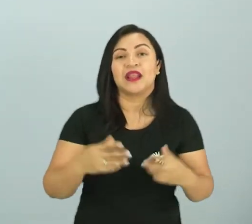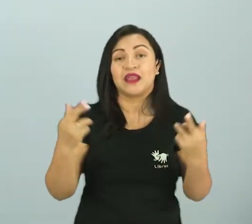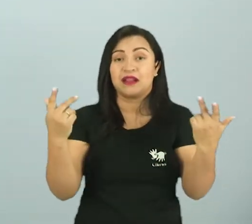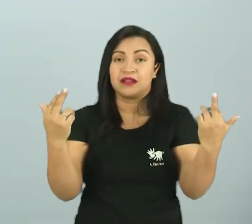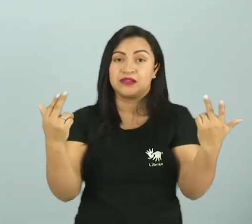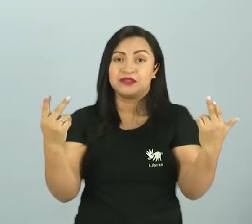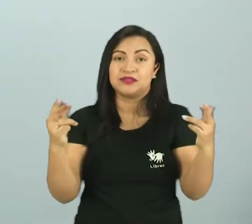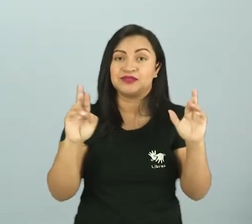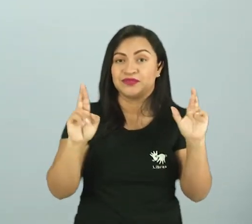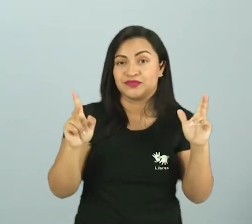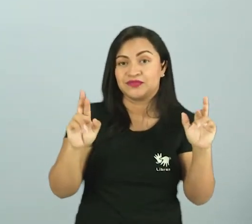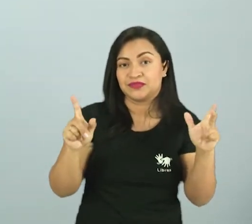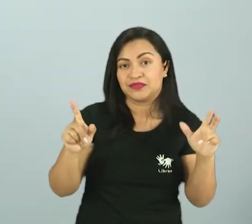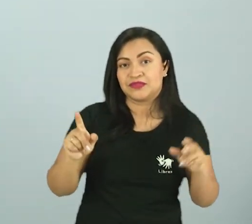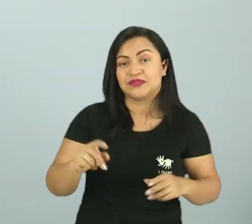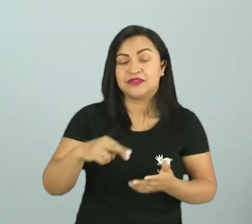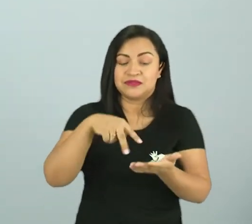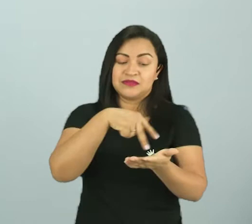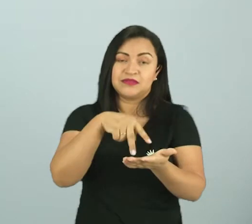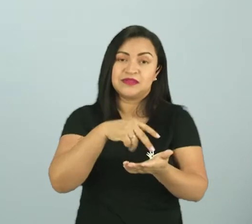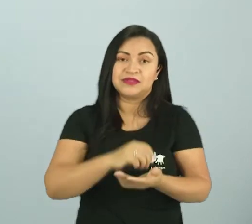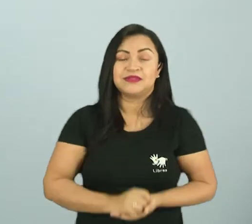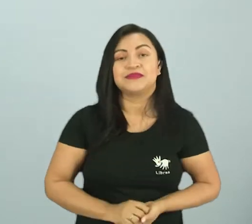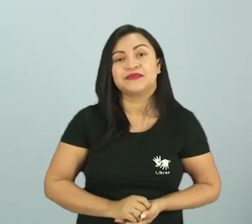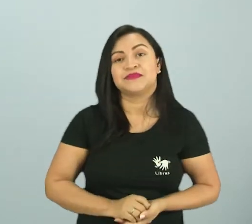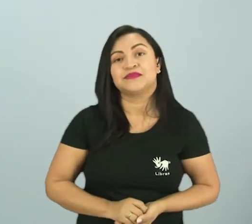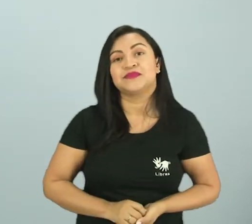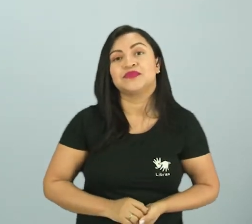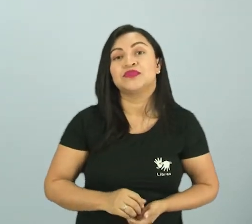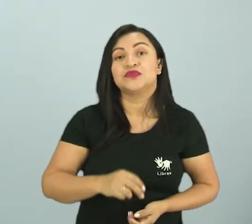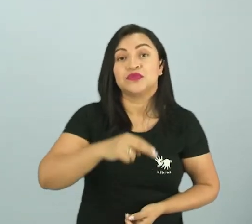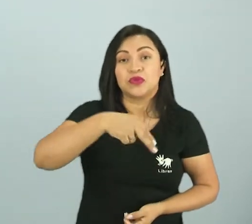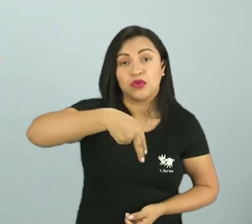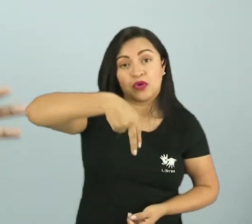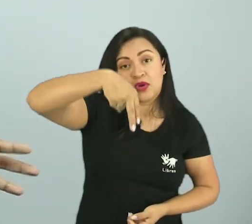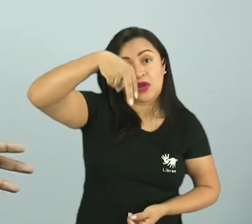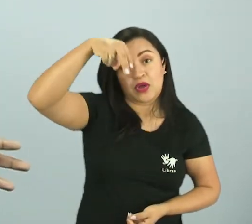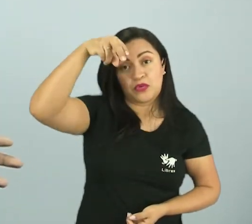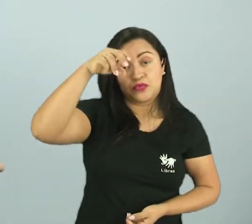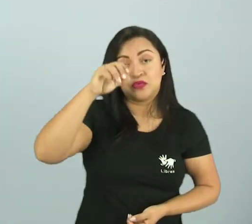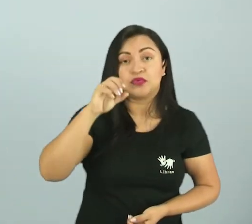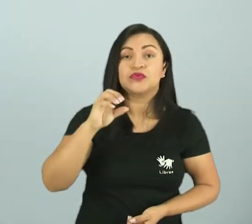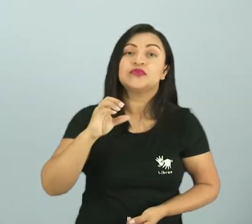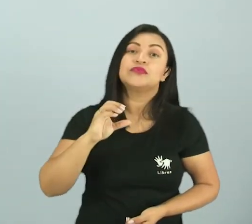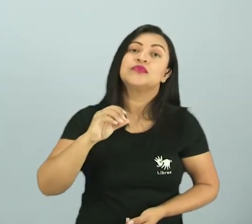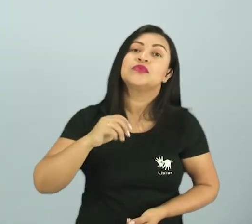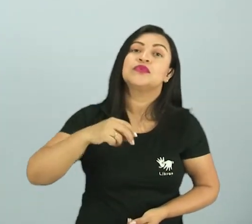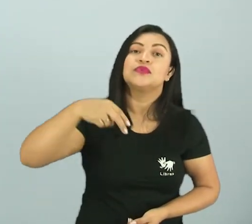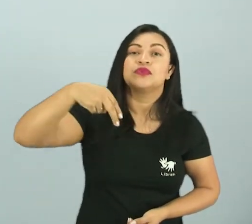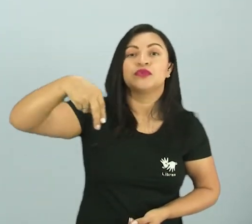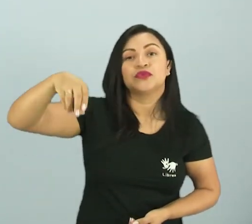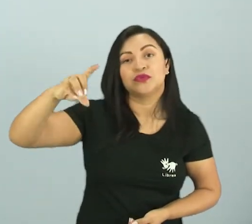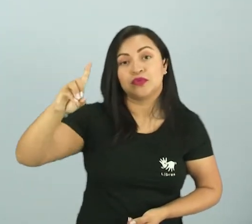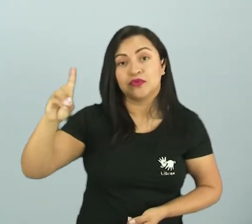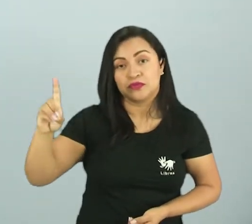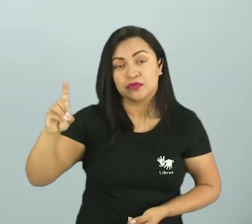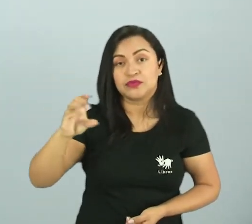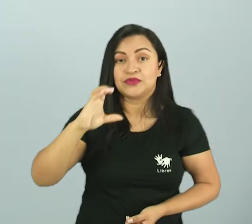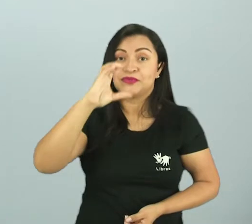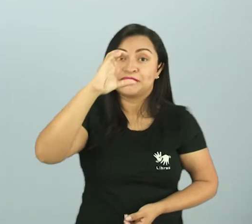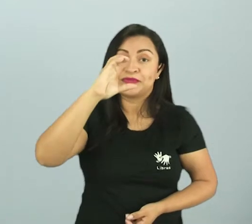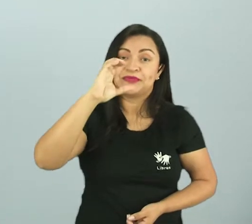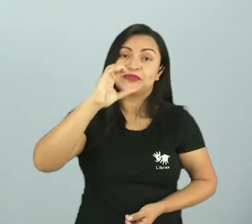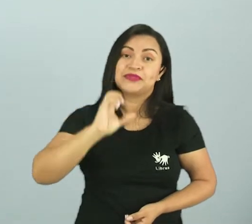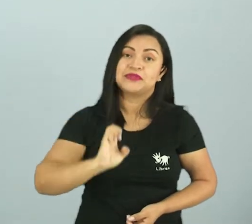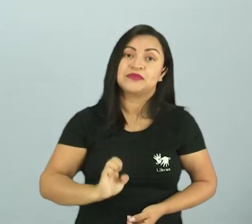da dança das regiões, A gente vai colocar o Norte, Nordeste e Centro-Oeste hoje, não vamos falar sobre o